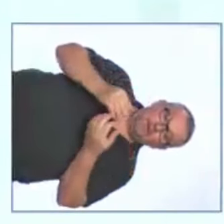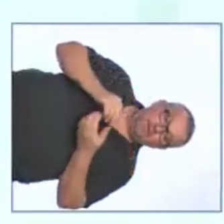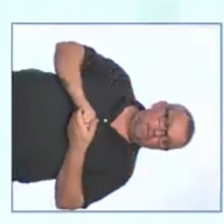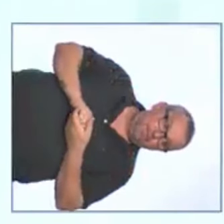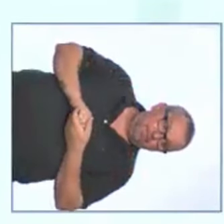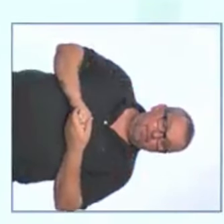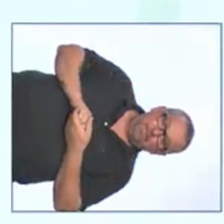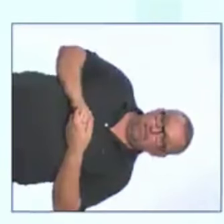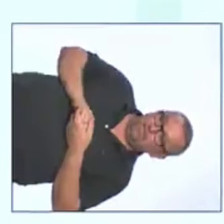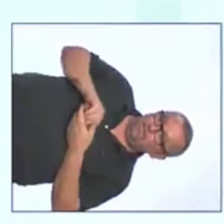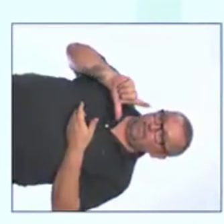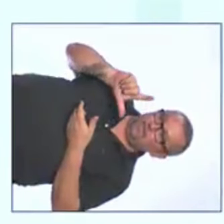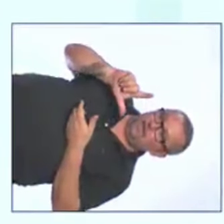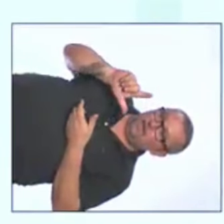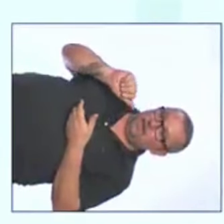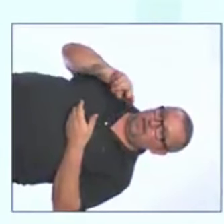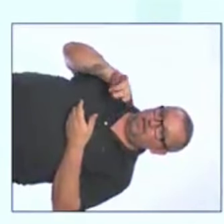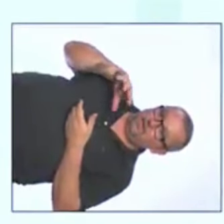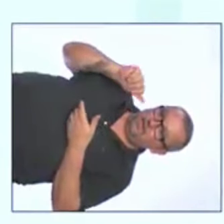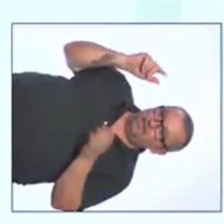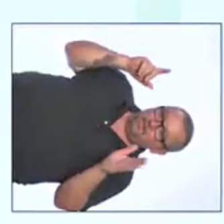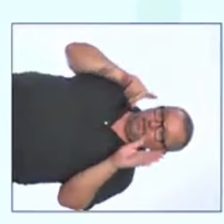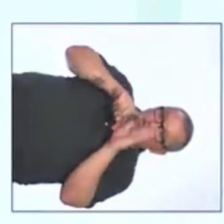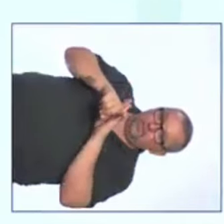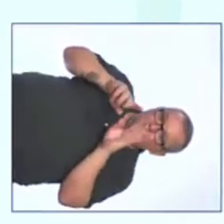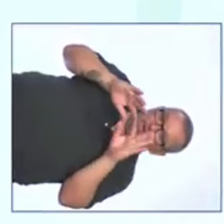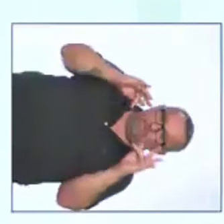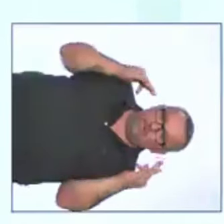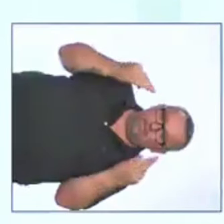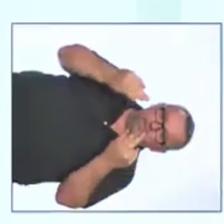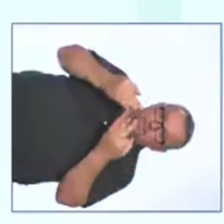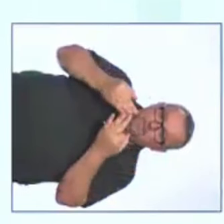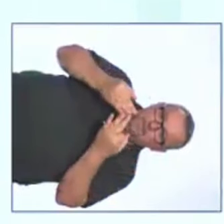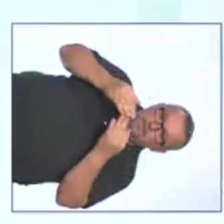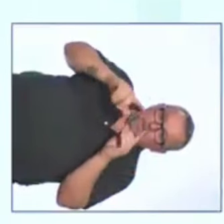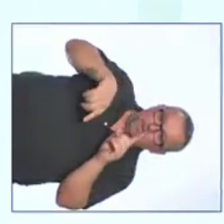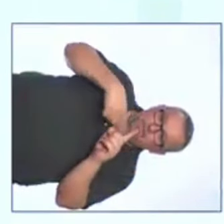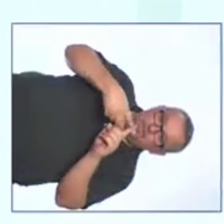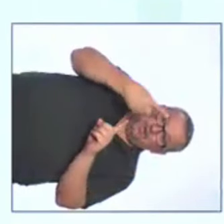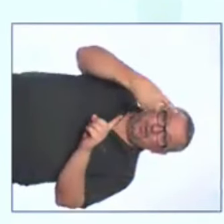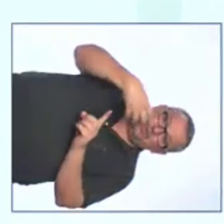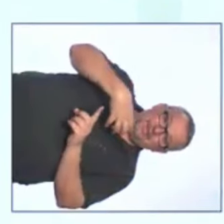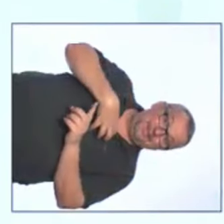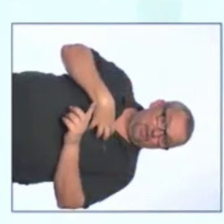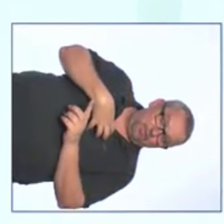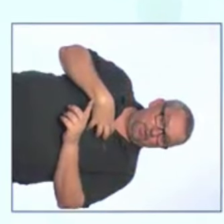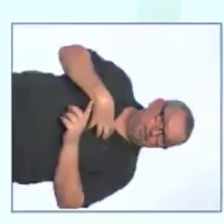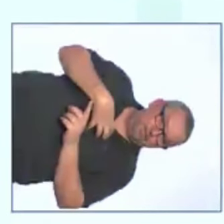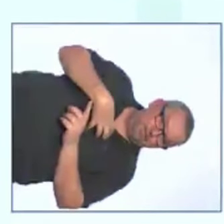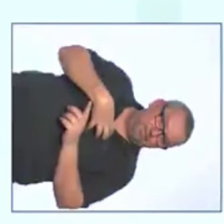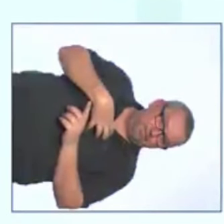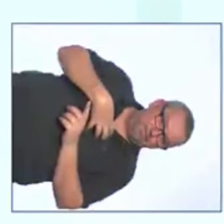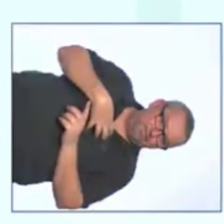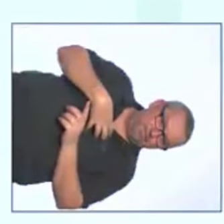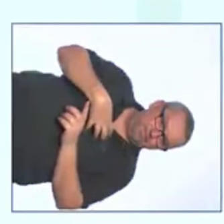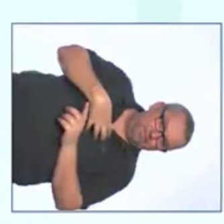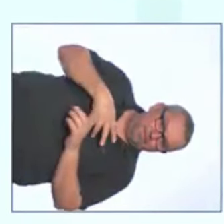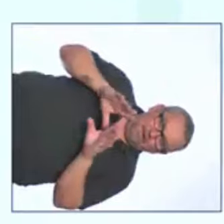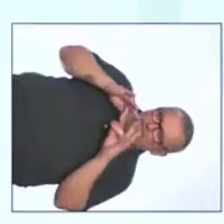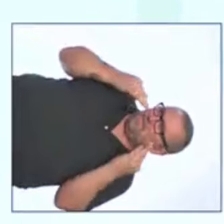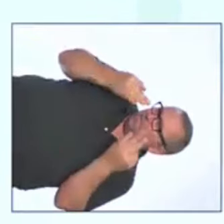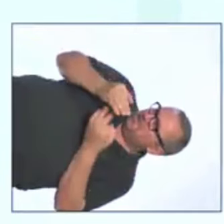Fabi a Lavínia então perguntou se família é mais um sentimento então se a gente pode falar